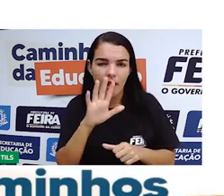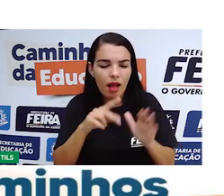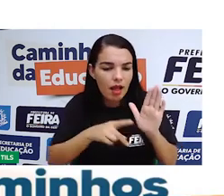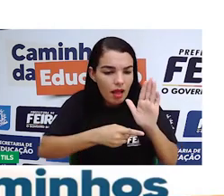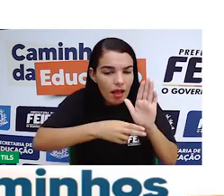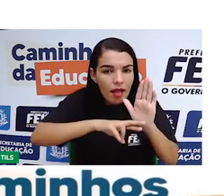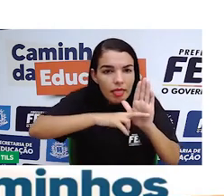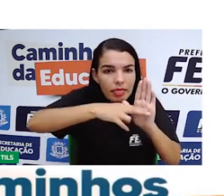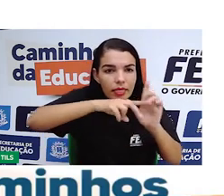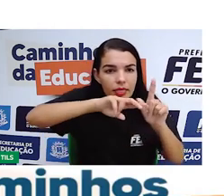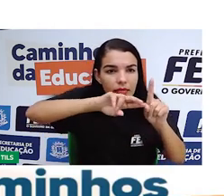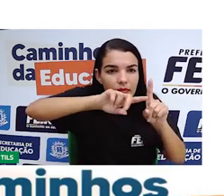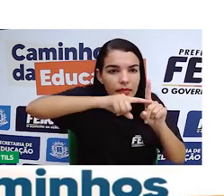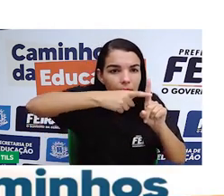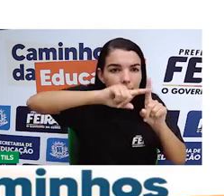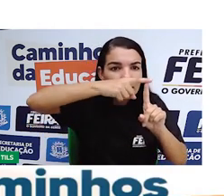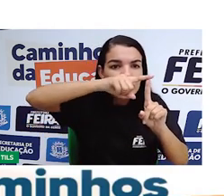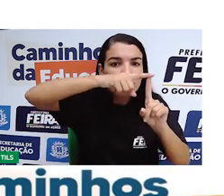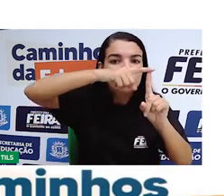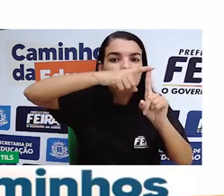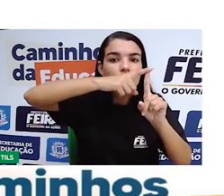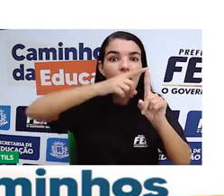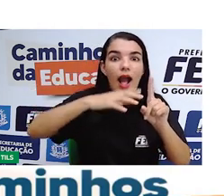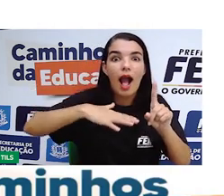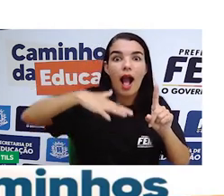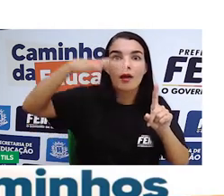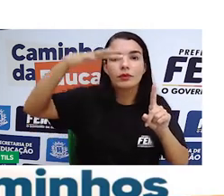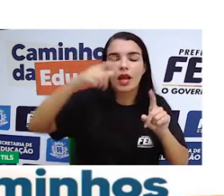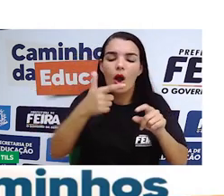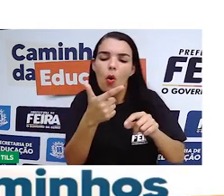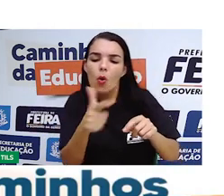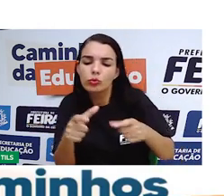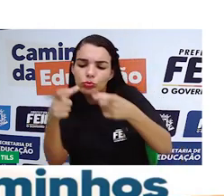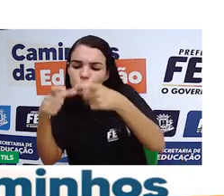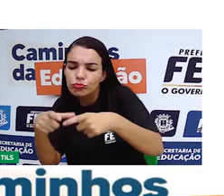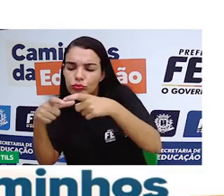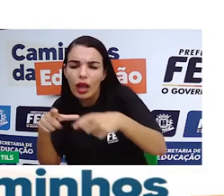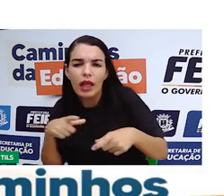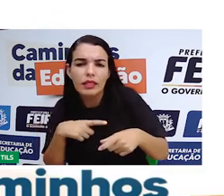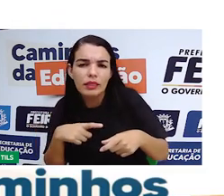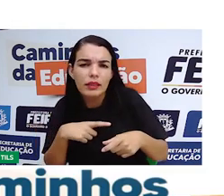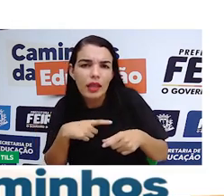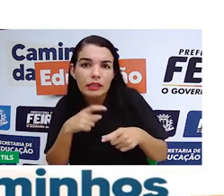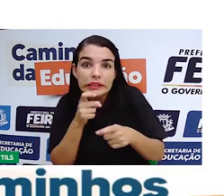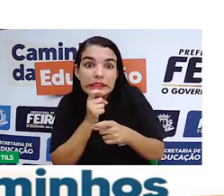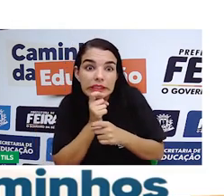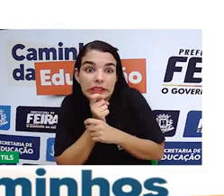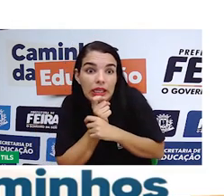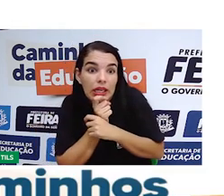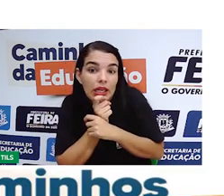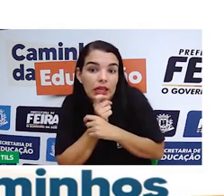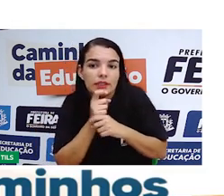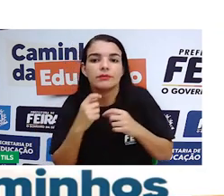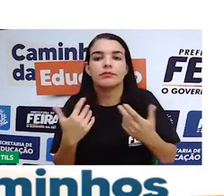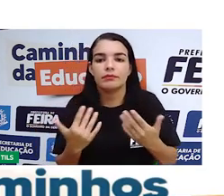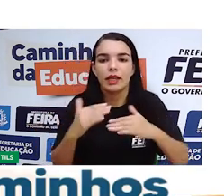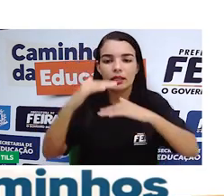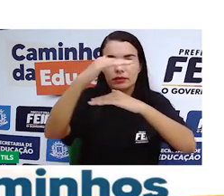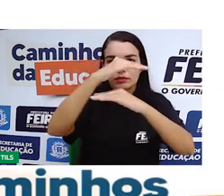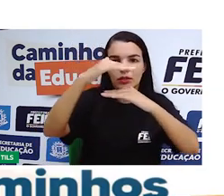temperaturas são elevadas todo ano, já em outros, nas zonas polares, que as temperaturas são muito fritas.